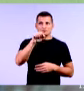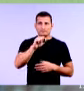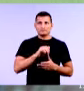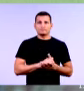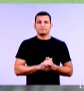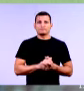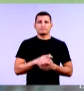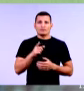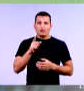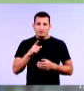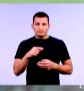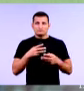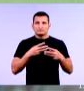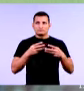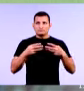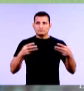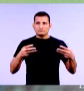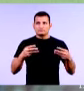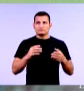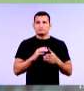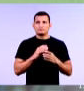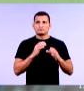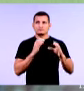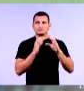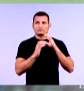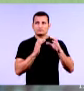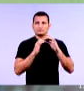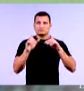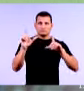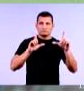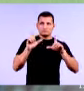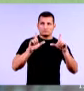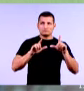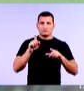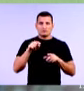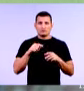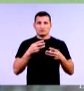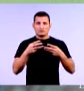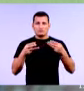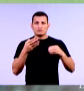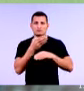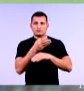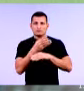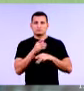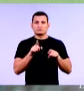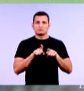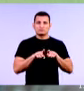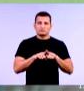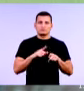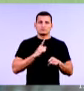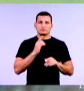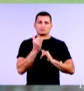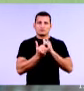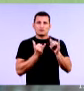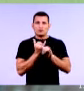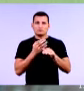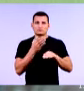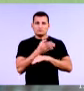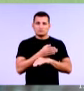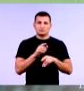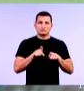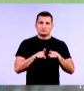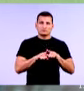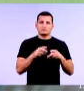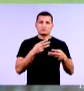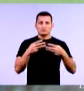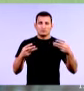de telecomunicação. São chamadas de rede de acesso, pois fornecem acesso à internet e acesso a redes